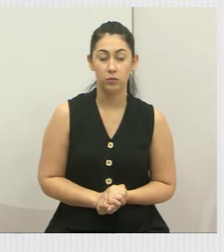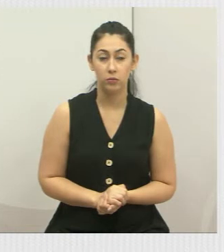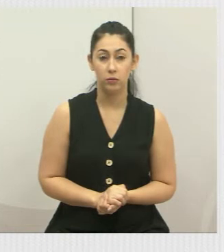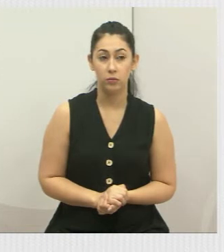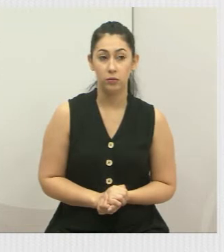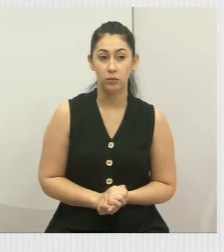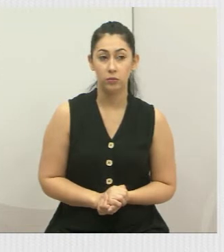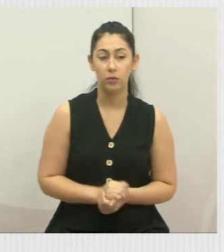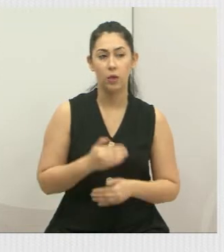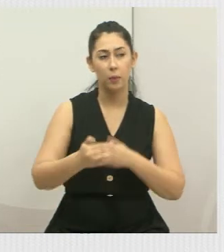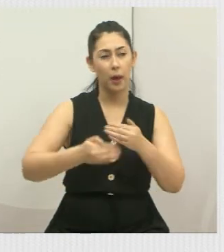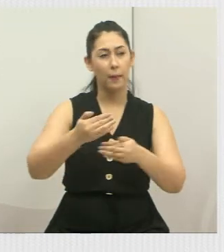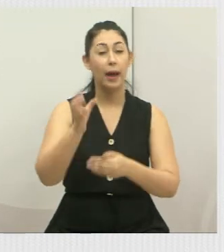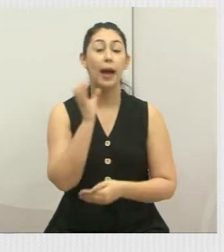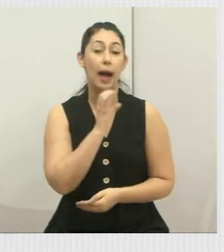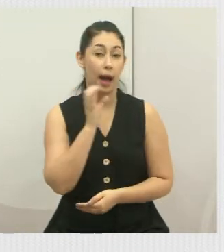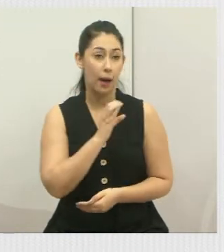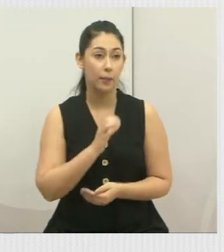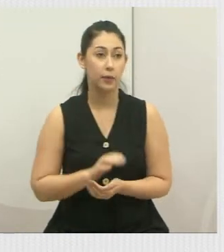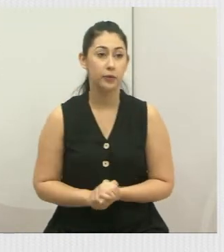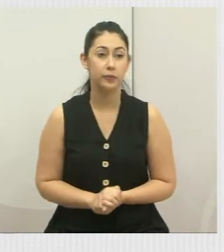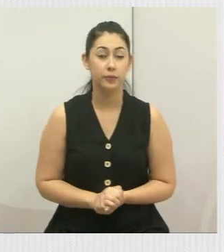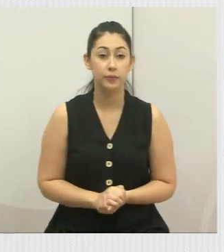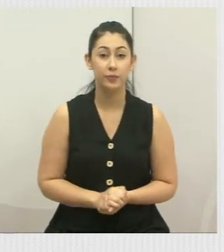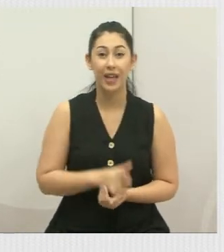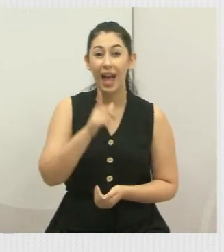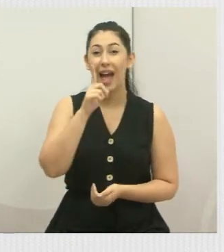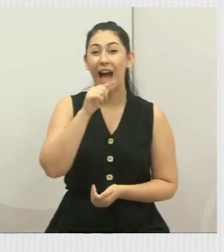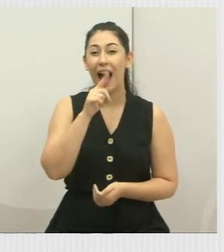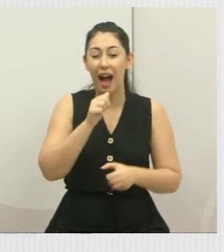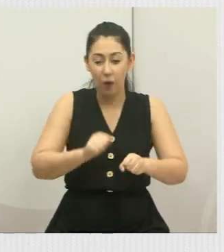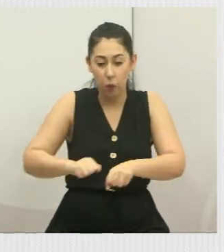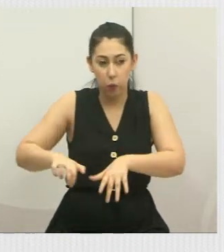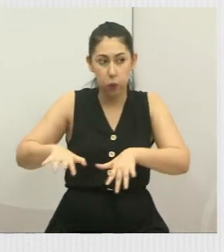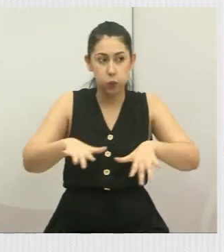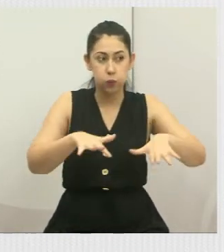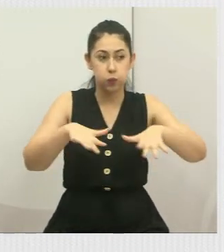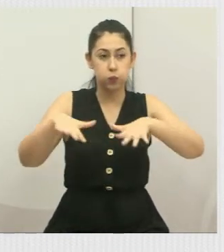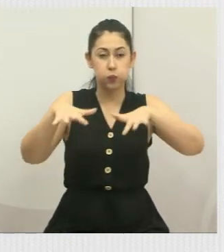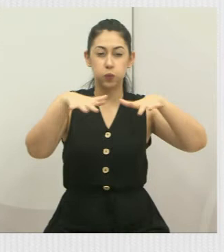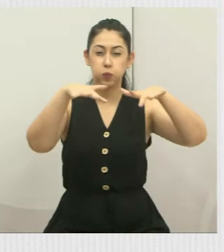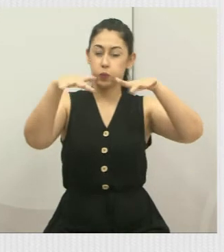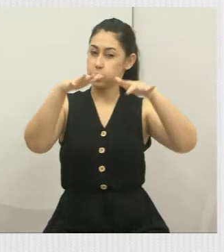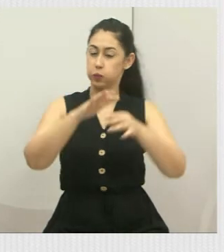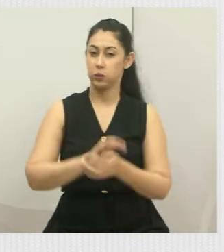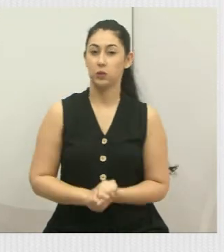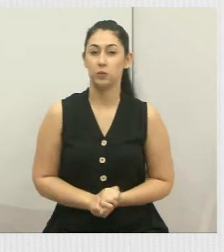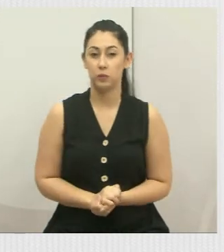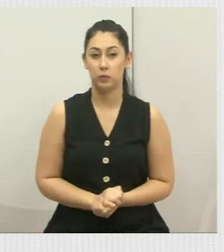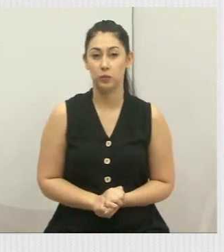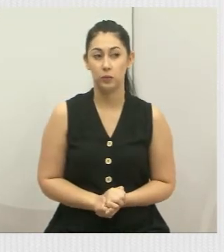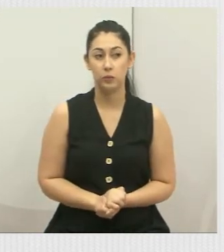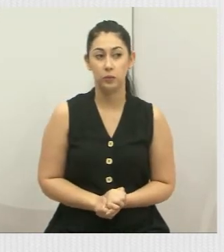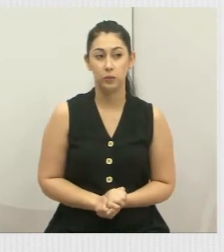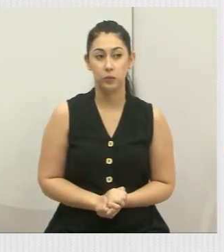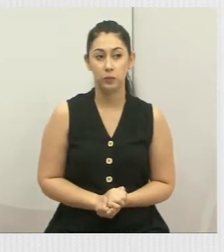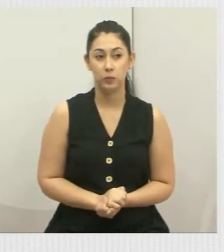Eu vou passando um pouquinho mais rápido agora, ok? Alagamentos e enchentes. Tema número 15.